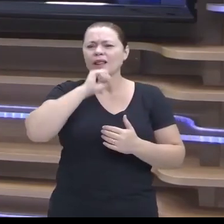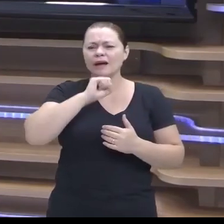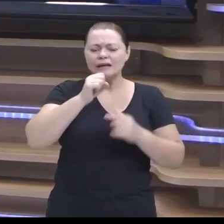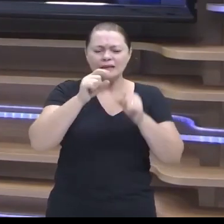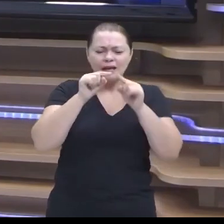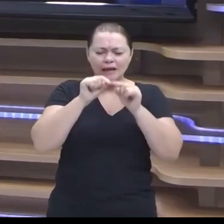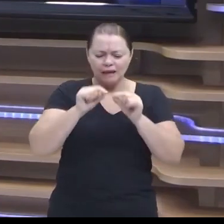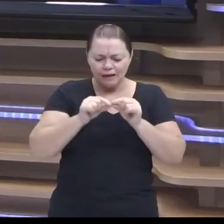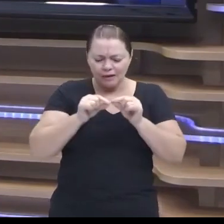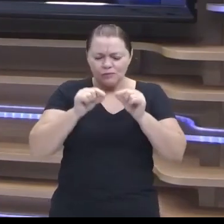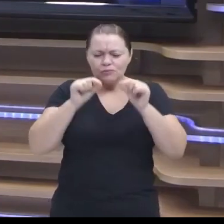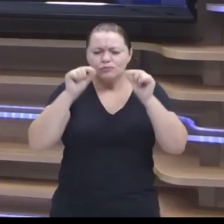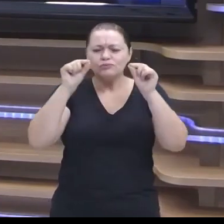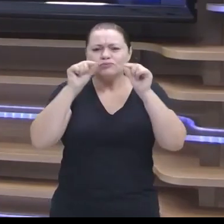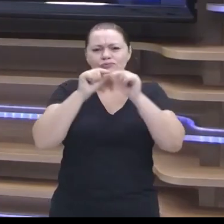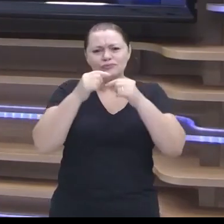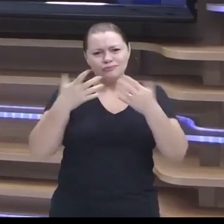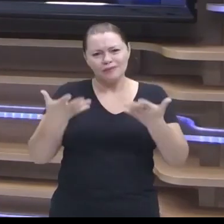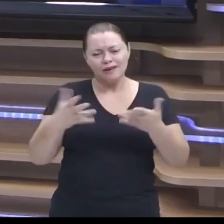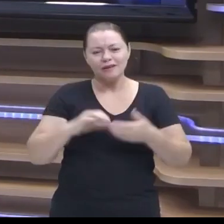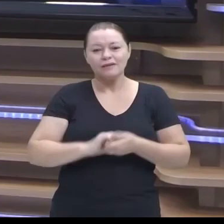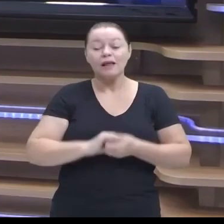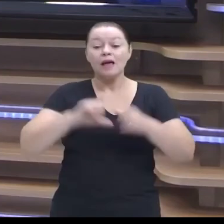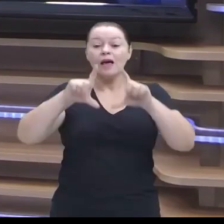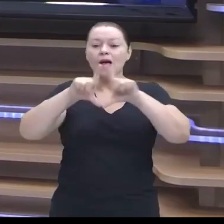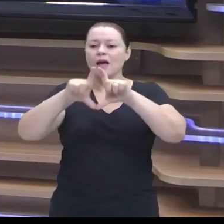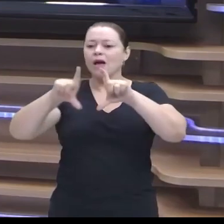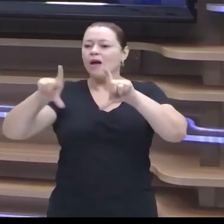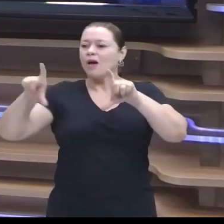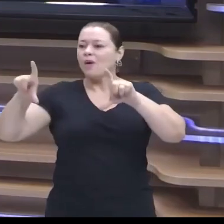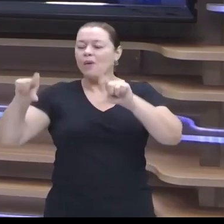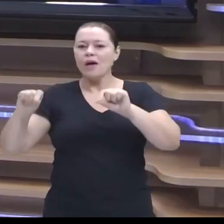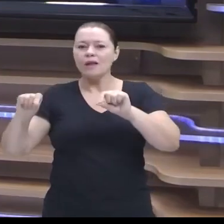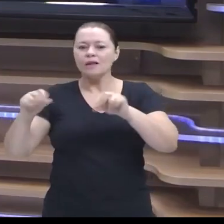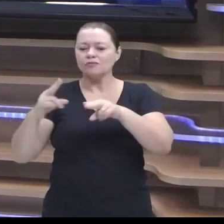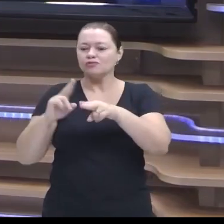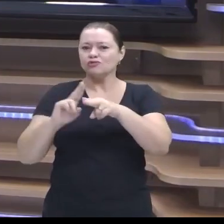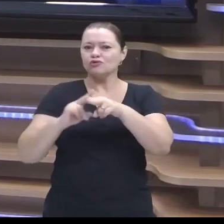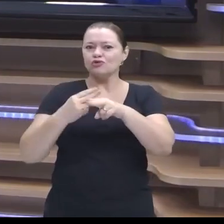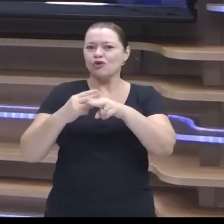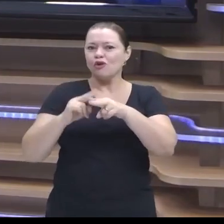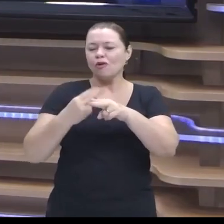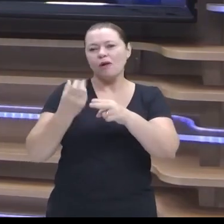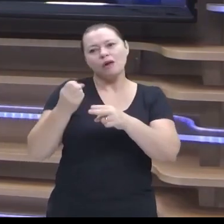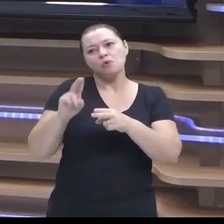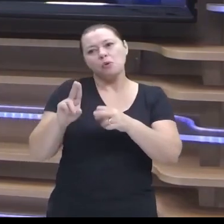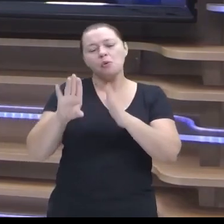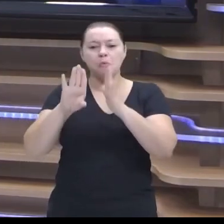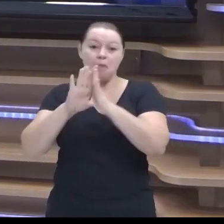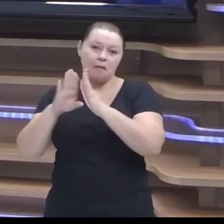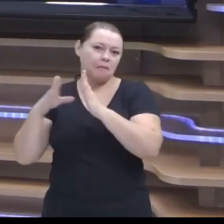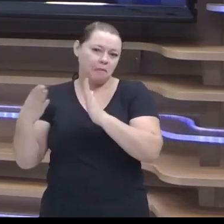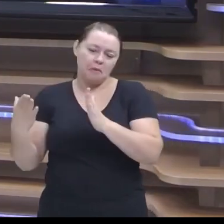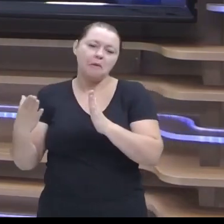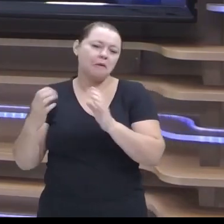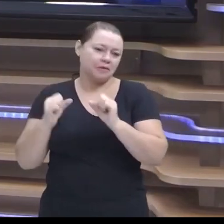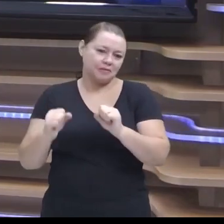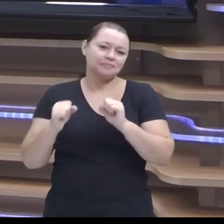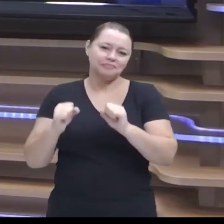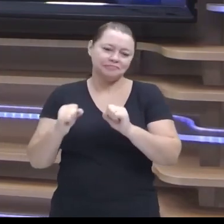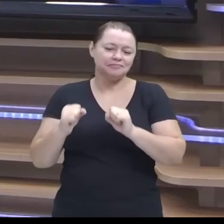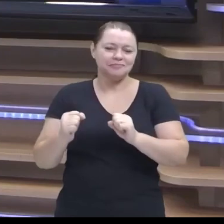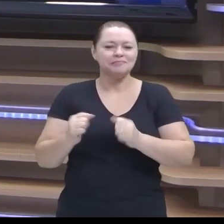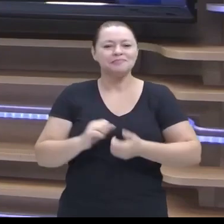Telhado. Retângulo. Barra de chocolate ou uma porta. Pode representar uma